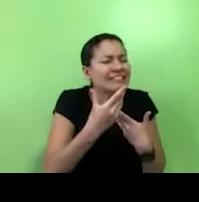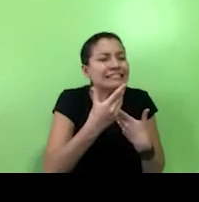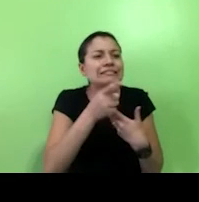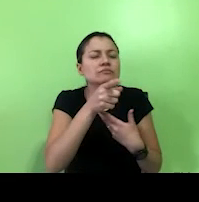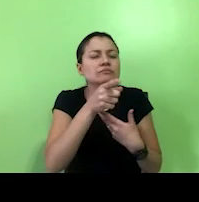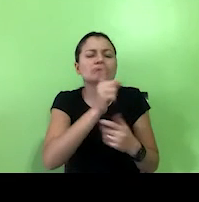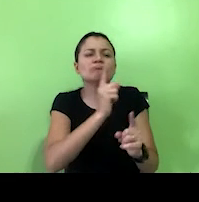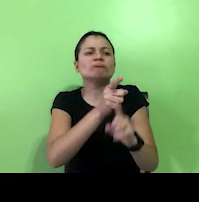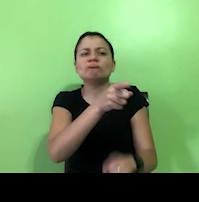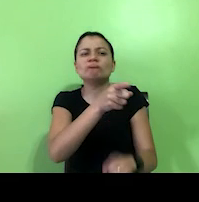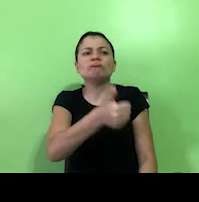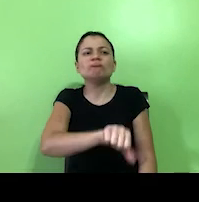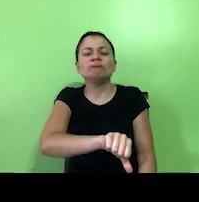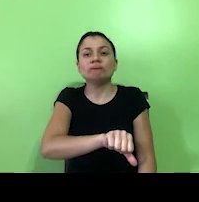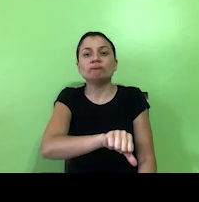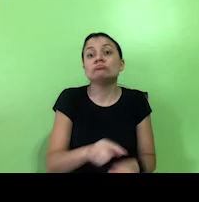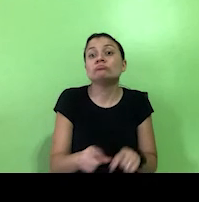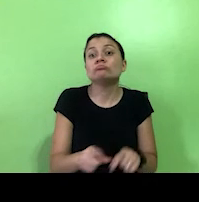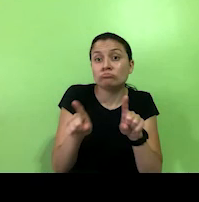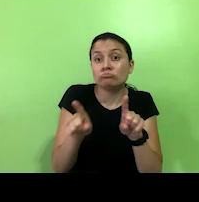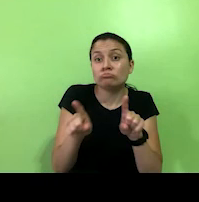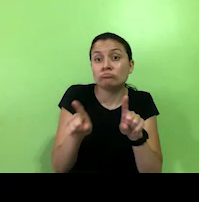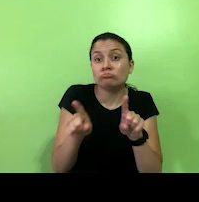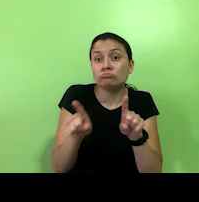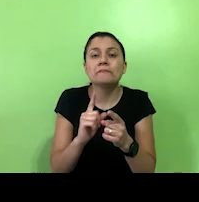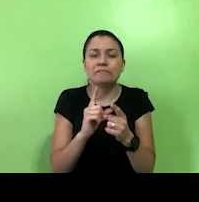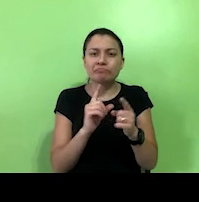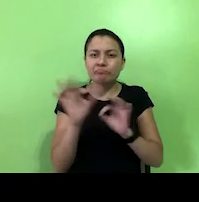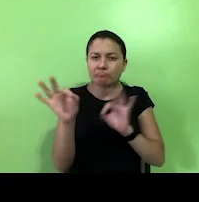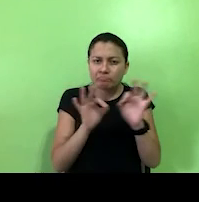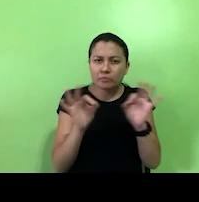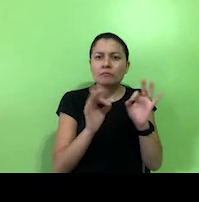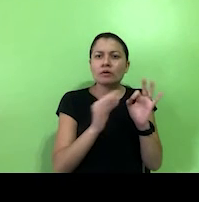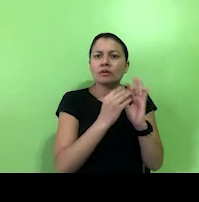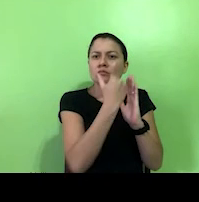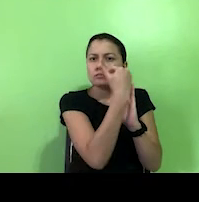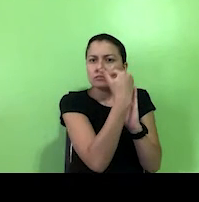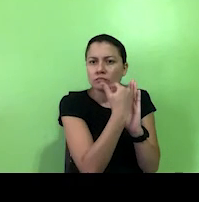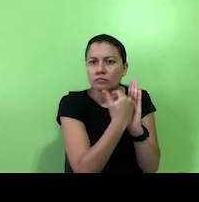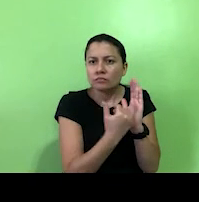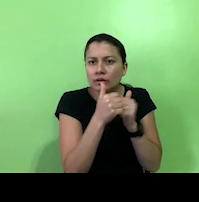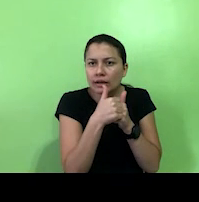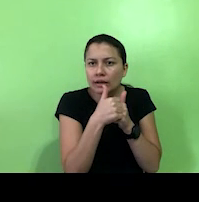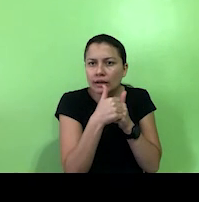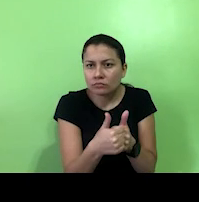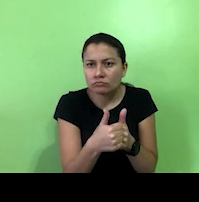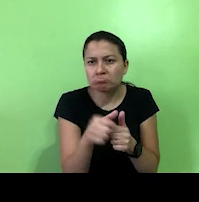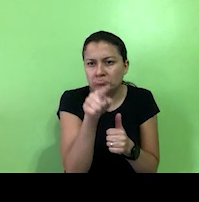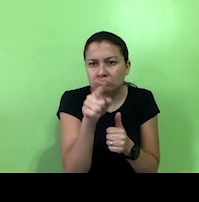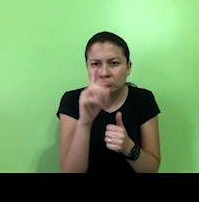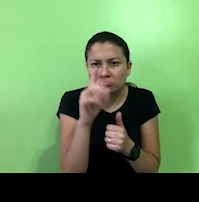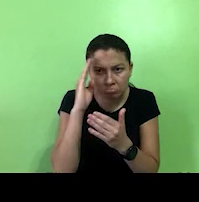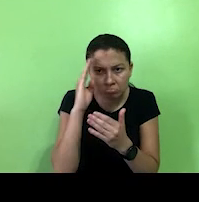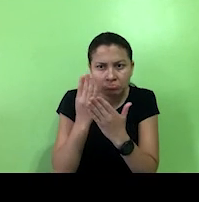inviabilizando. Elaborar materiais de apoio, não confie na sua comunicação direta. Quando você está